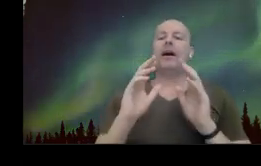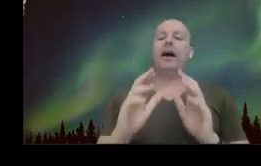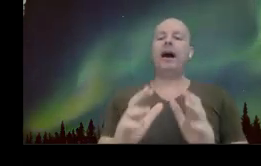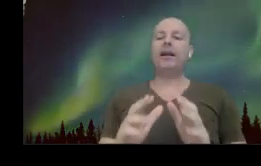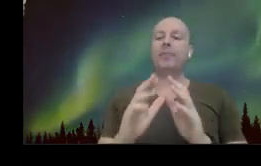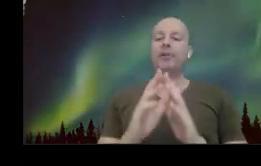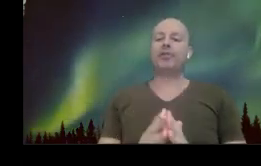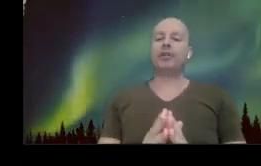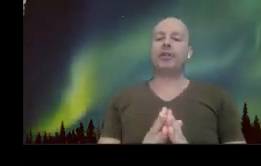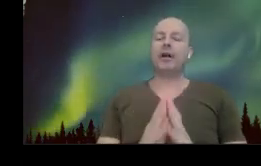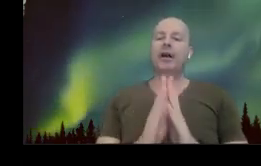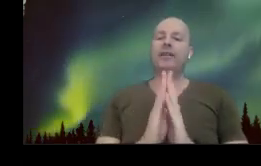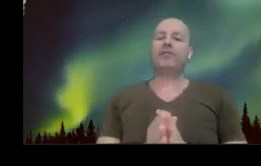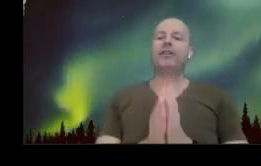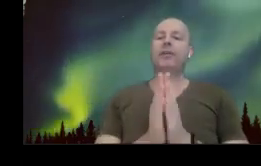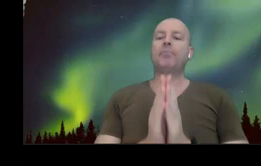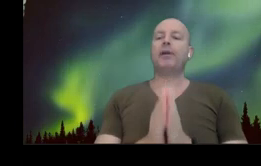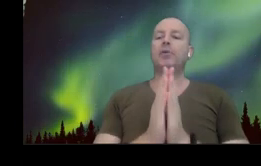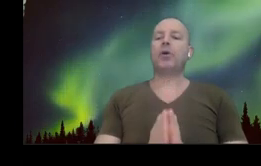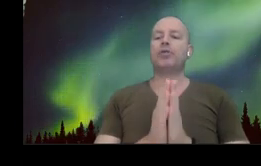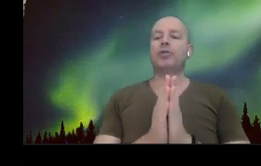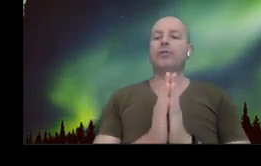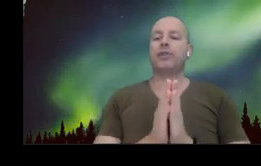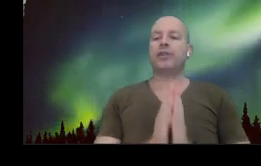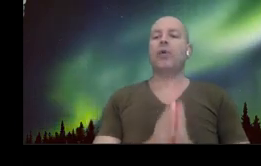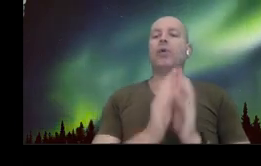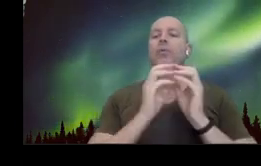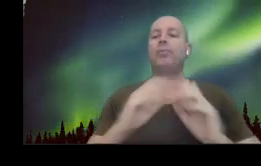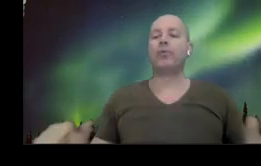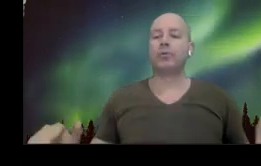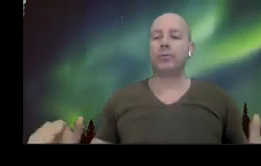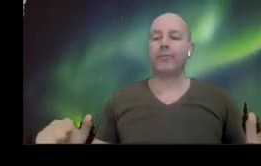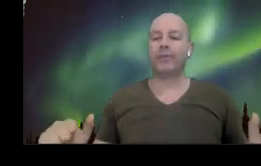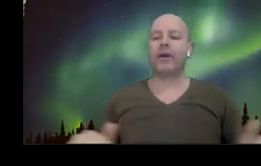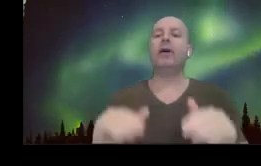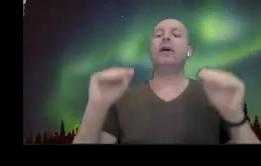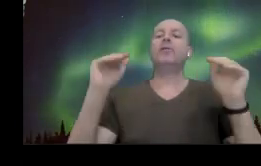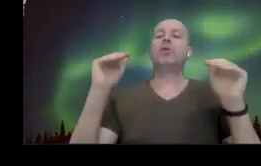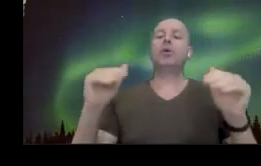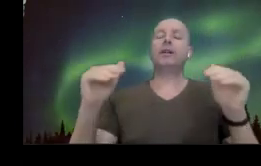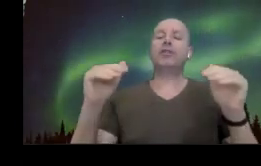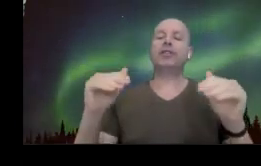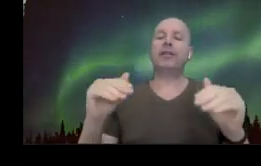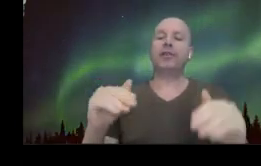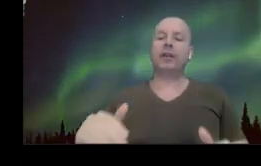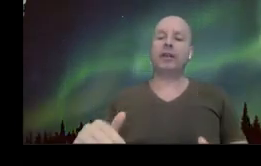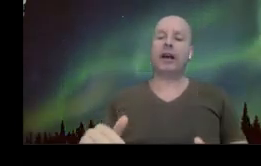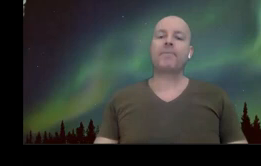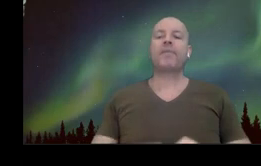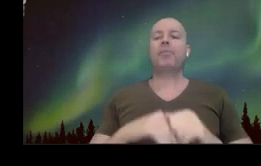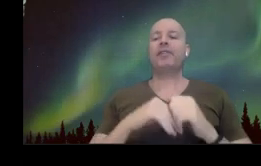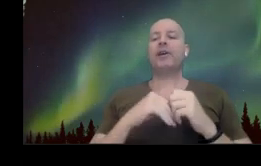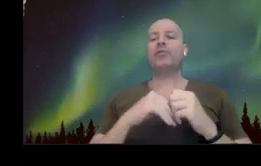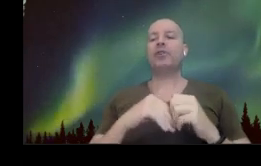sumarizar, área protegida é definida pelo Código Florestal, ponto. Então, toda a legislação está